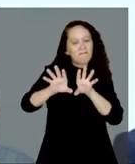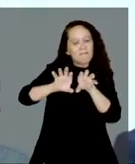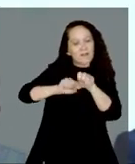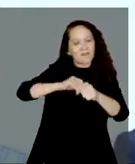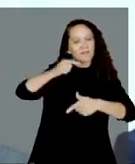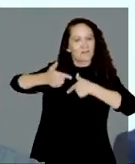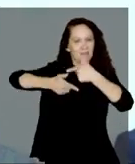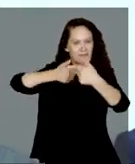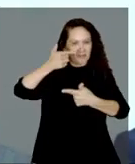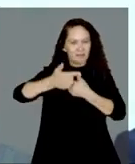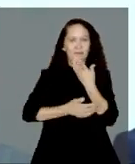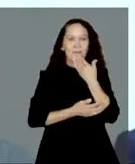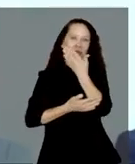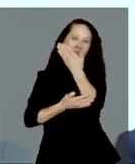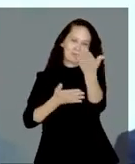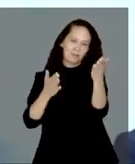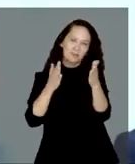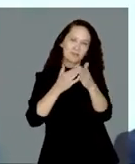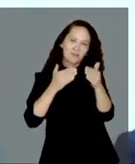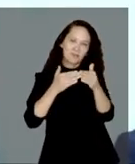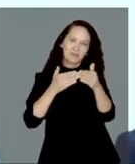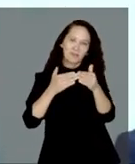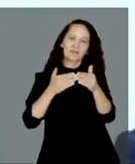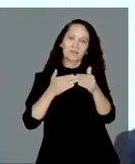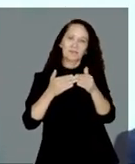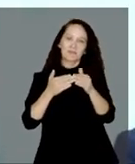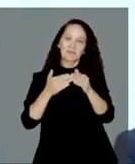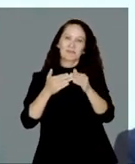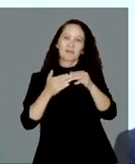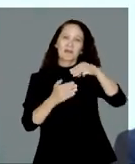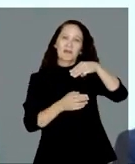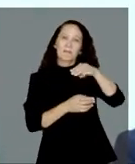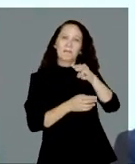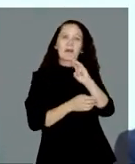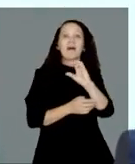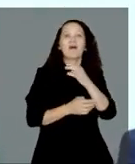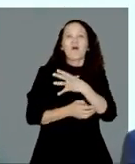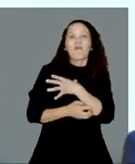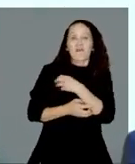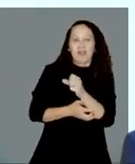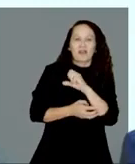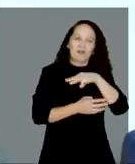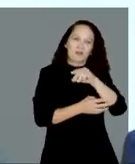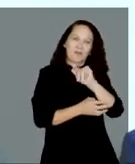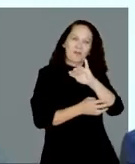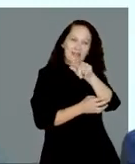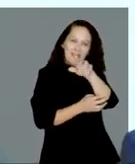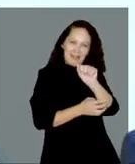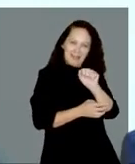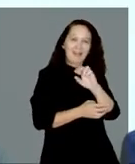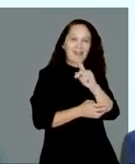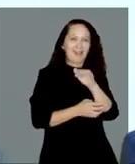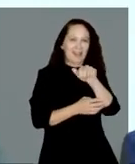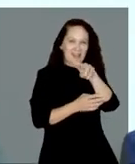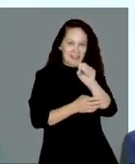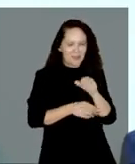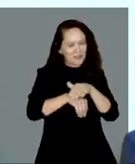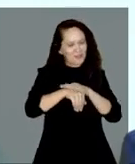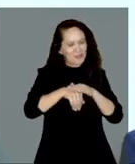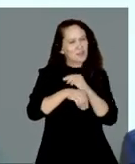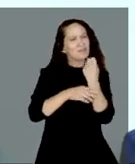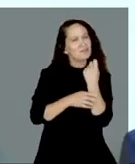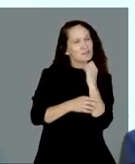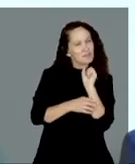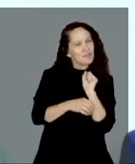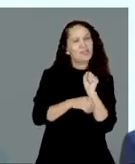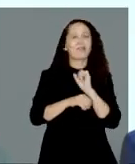estou aqui muito emocionado, e emocionado por algumas razões. A primeira